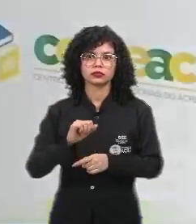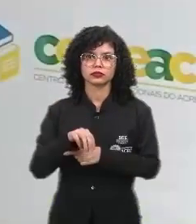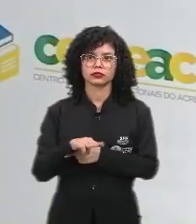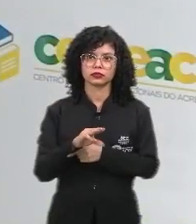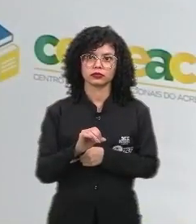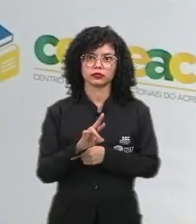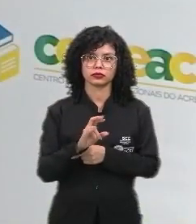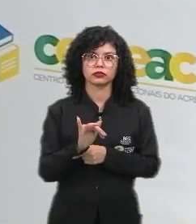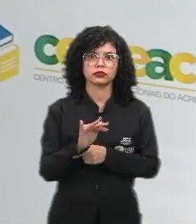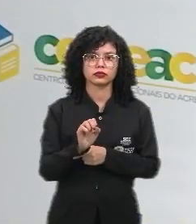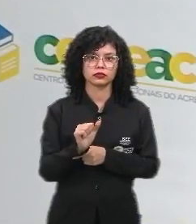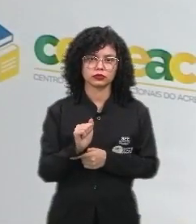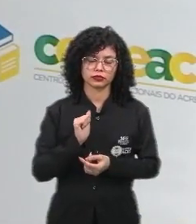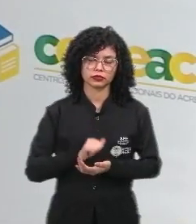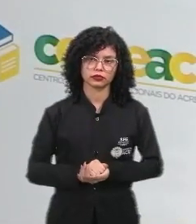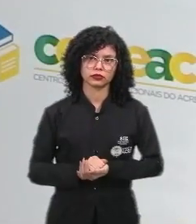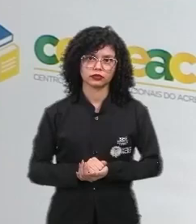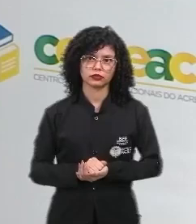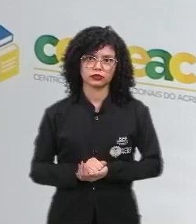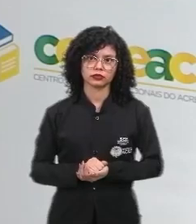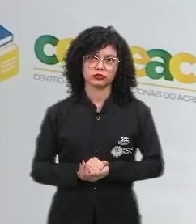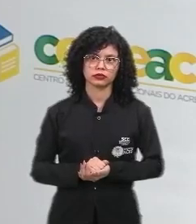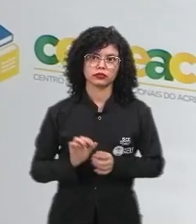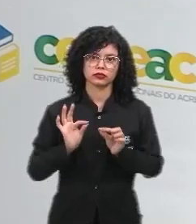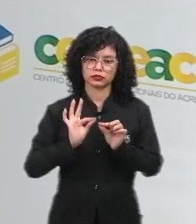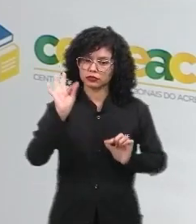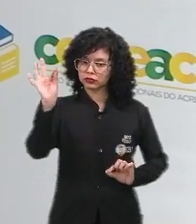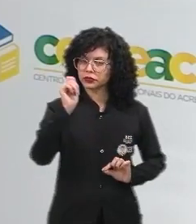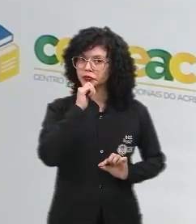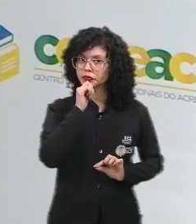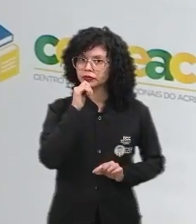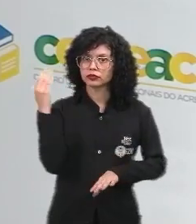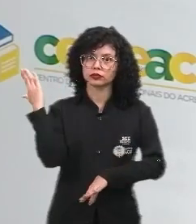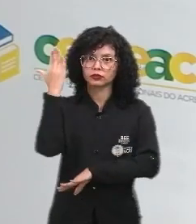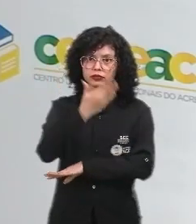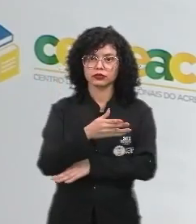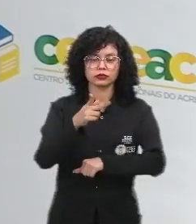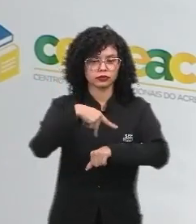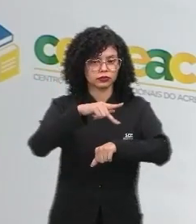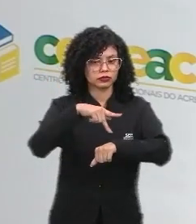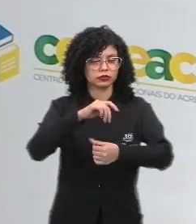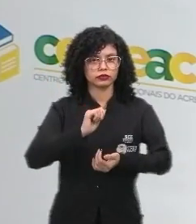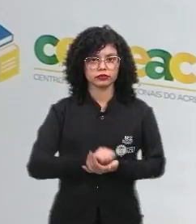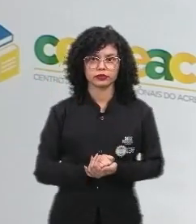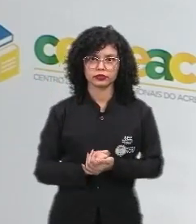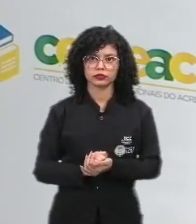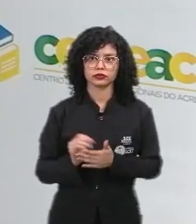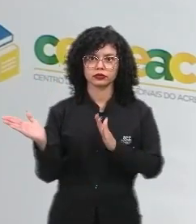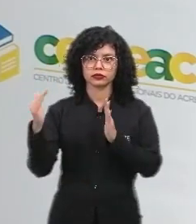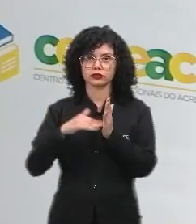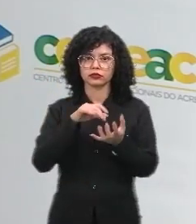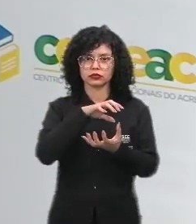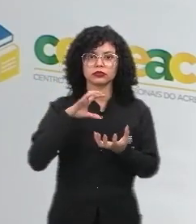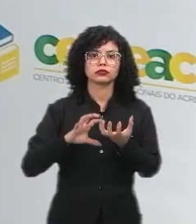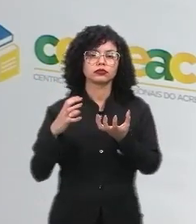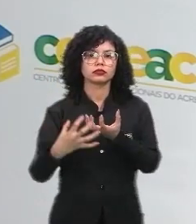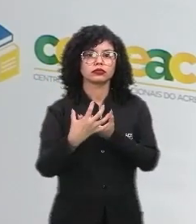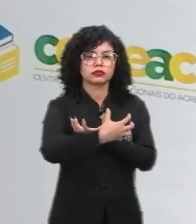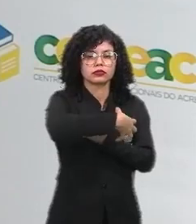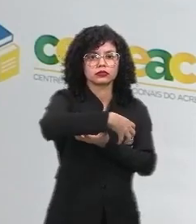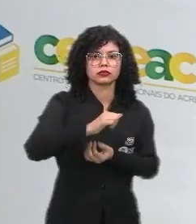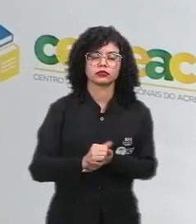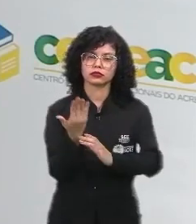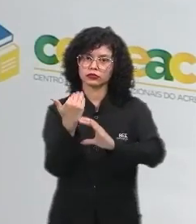Morse, né? Os cabos do telégrafo atravessavam os países, né? Atravessavam até os continentes, para poder